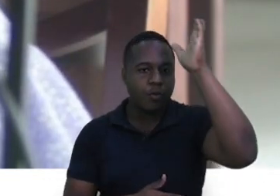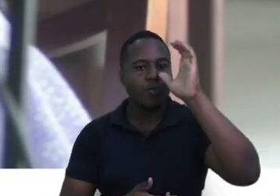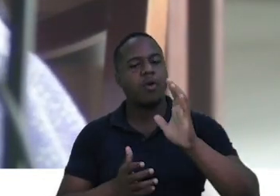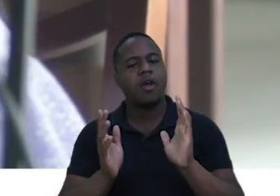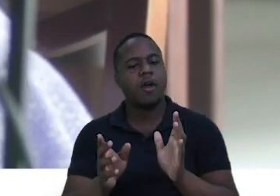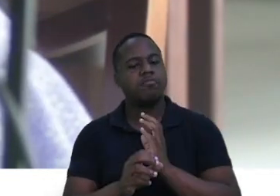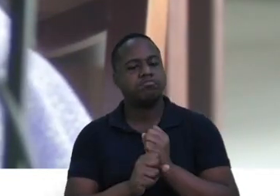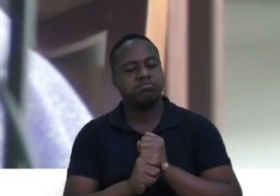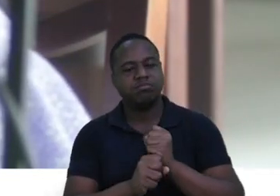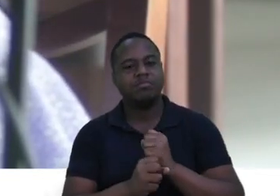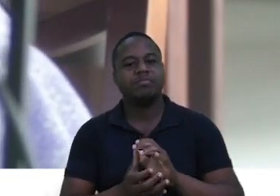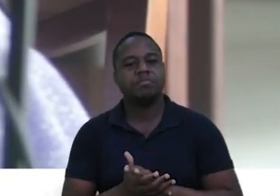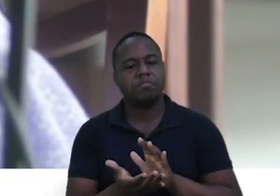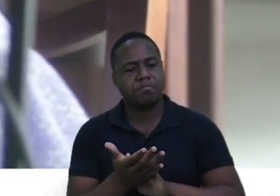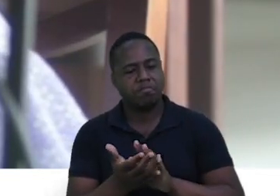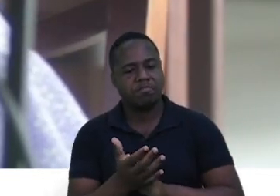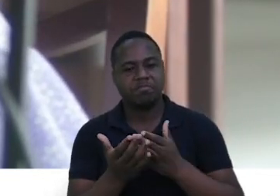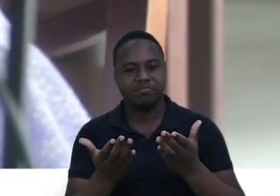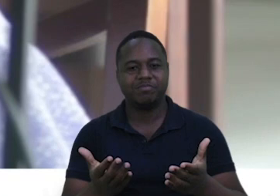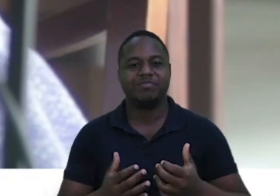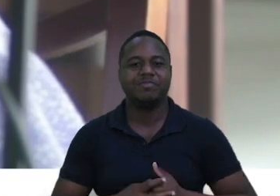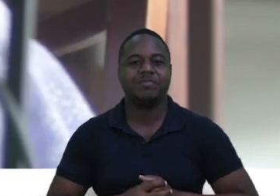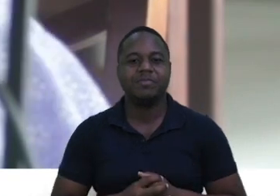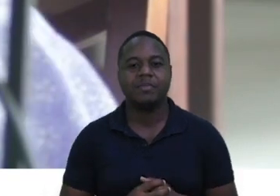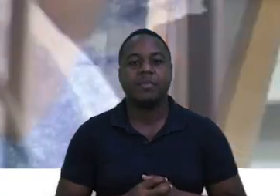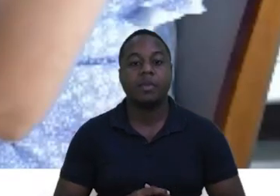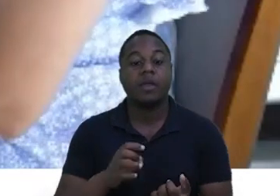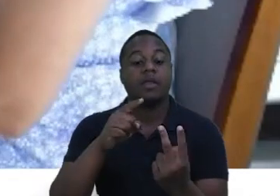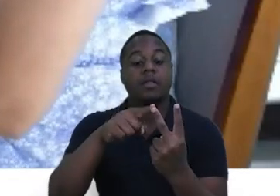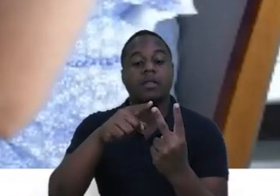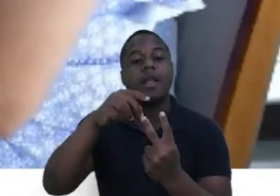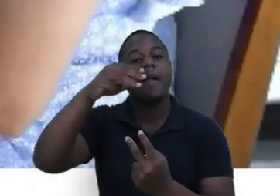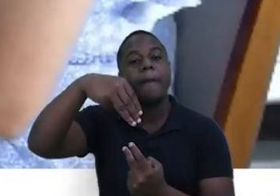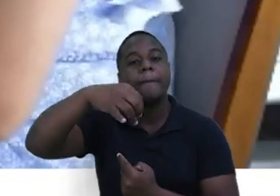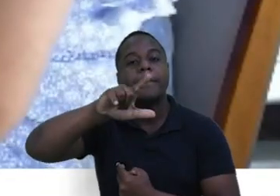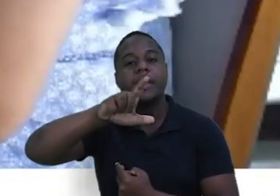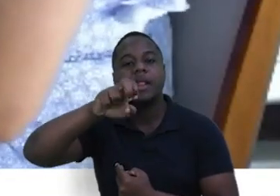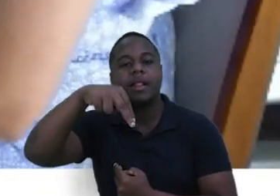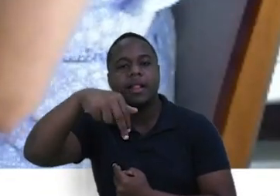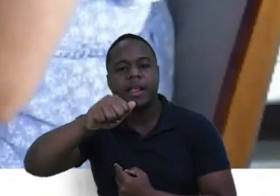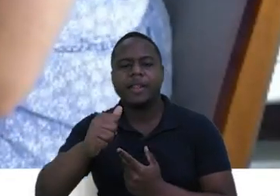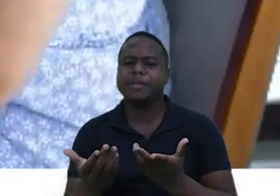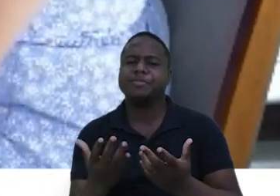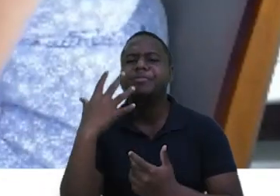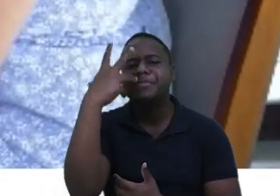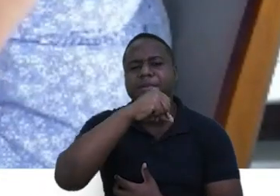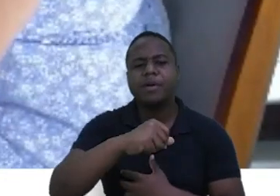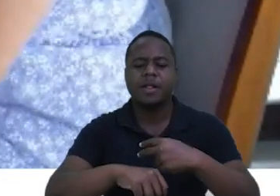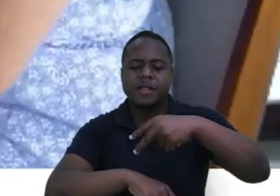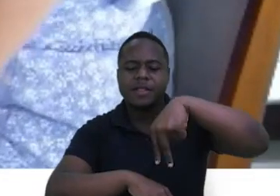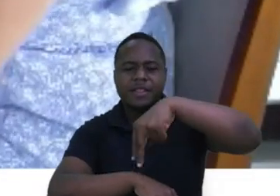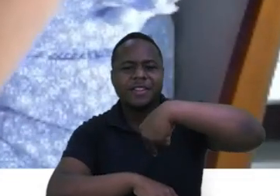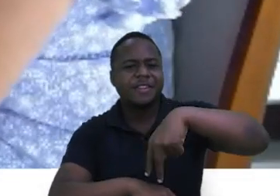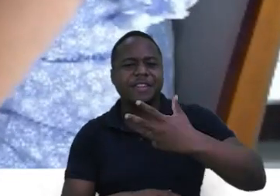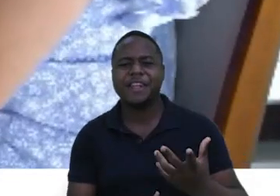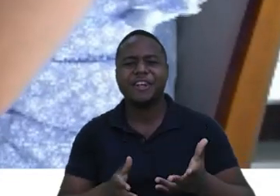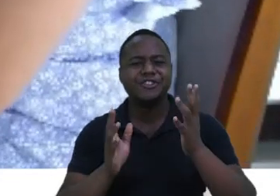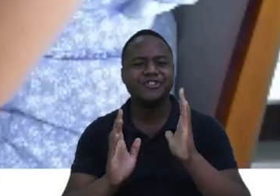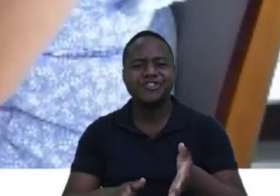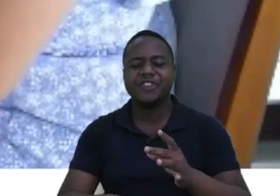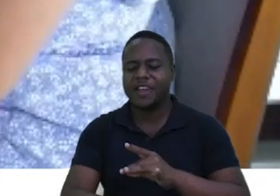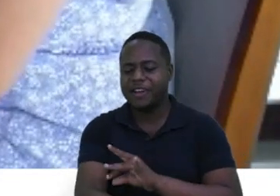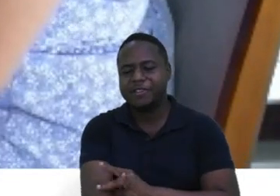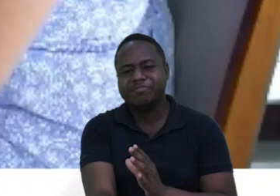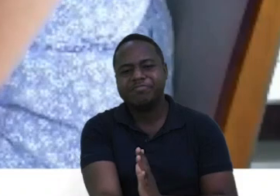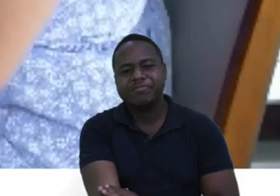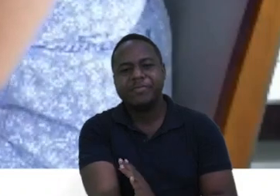exerce. Parabéns, inclusive, por isso. Muito obrigado. E Milena, essa linda, também dançarina nata, que tem a arte